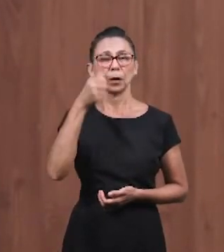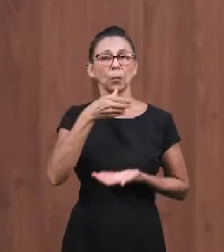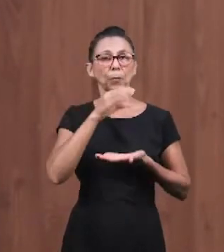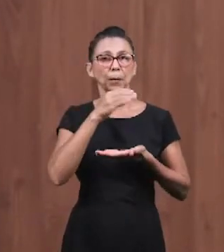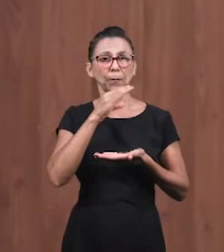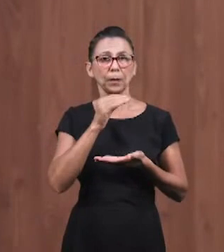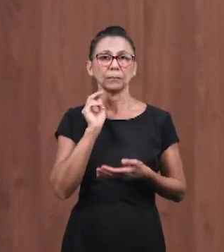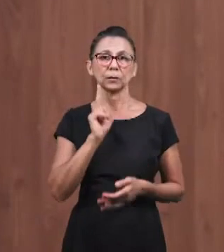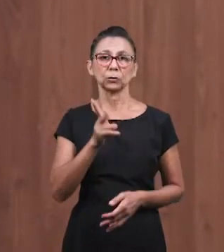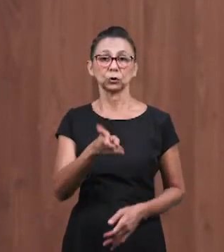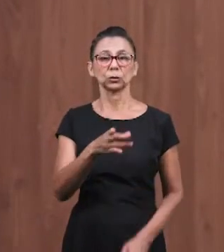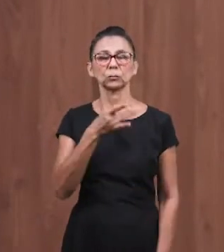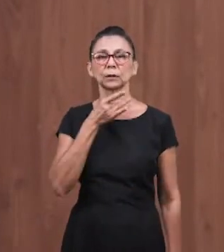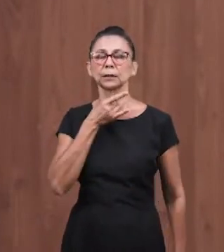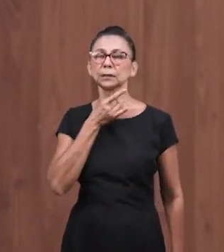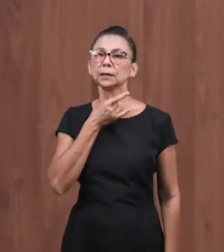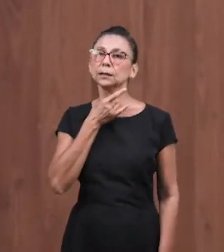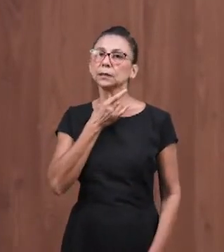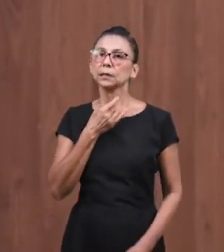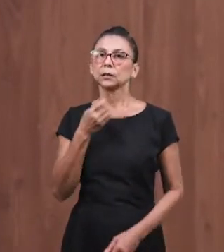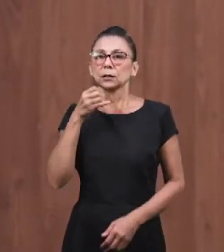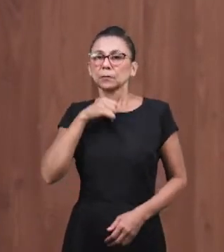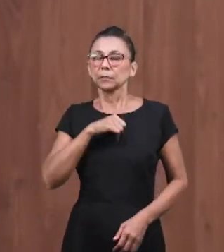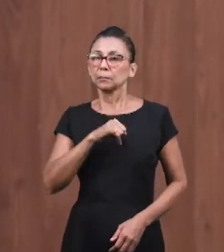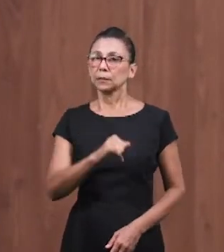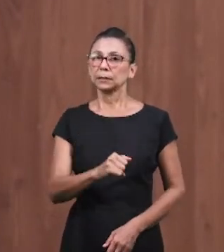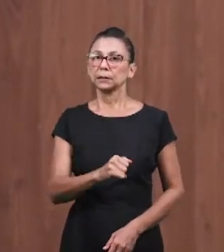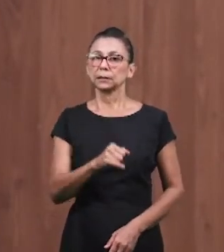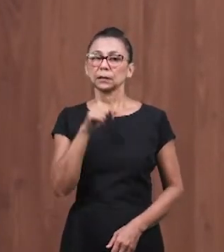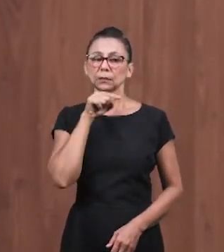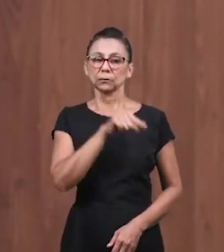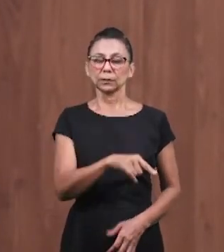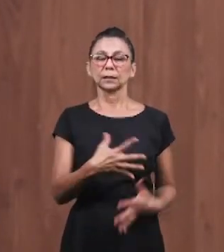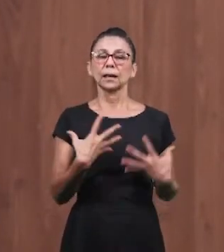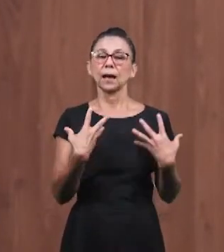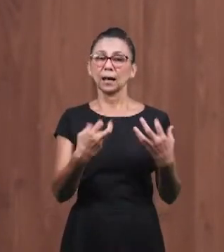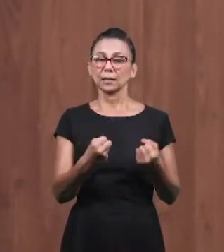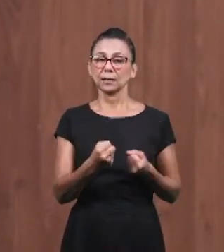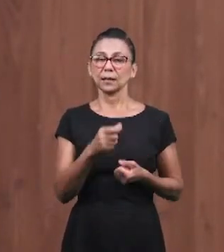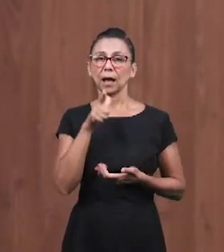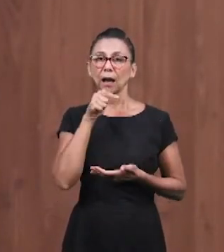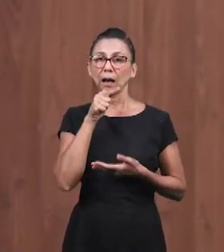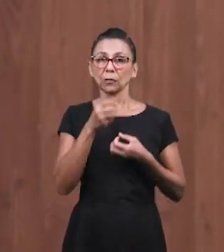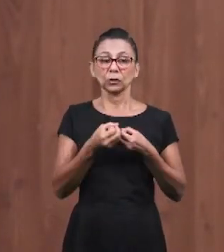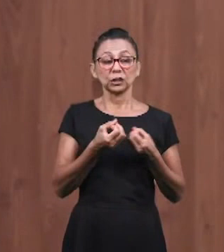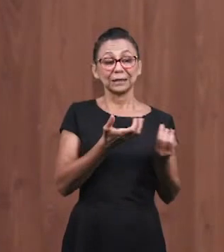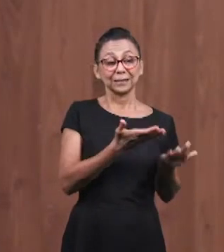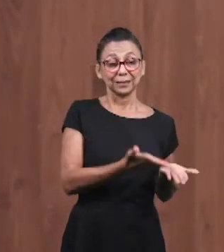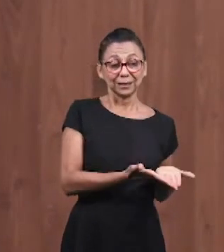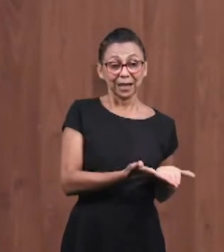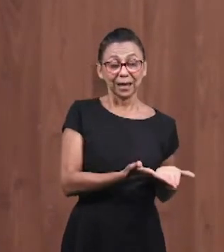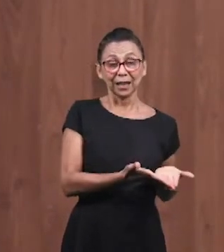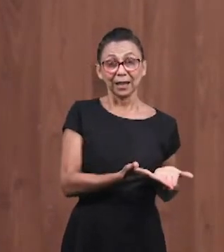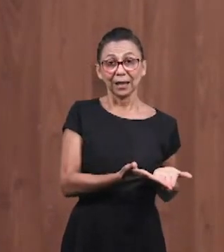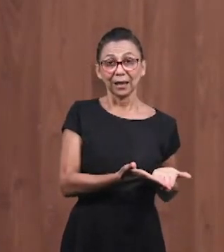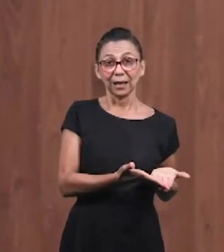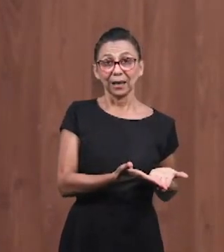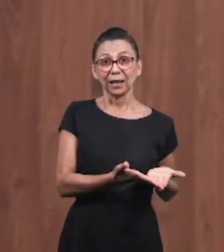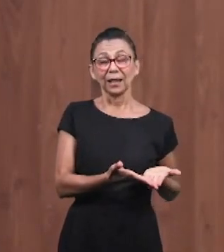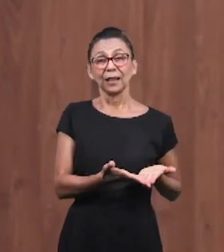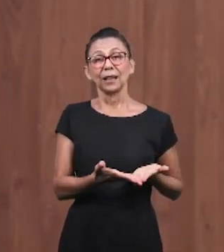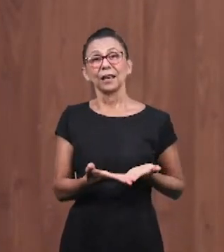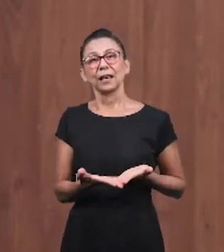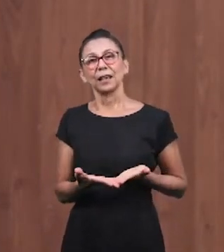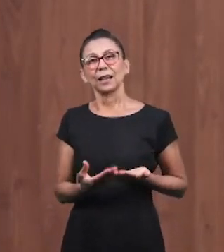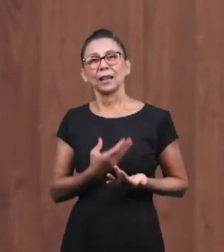lhe der, a irmã citou aqui o texto, né, o capítulo 4, verso 13 e 14. Essa água que eu lhe der é a água da quinta medida. Muito